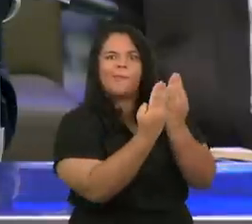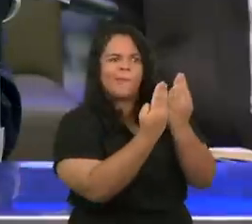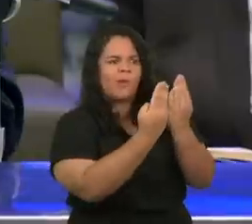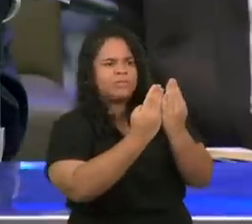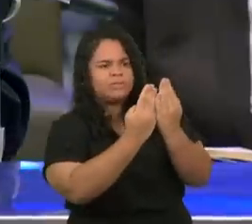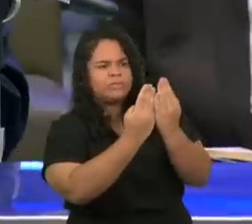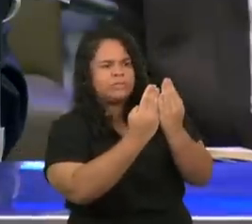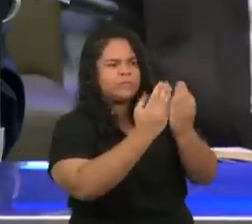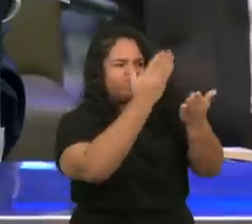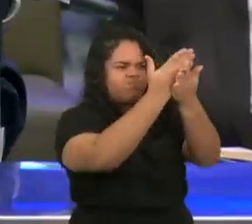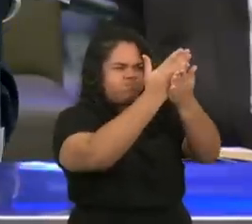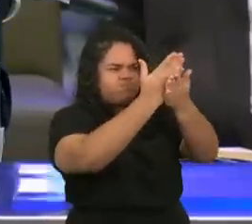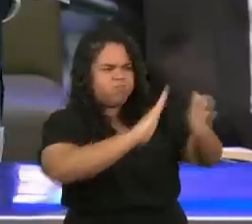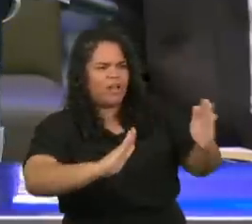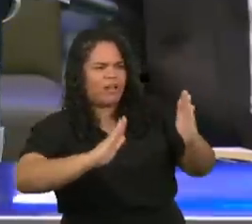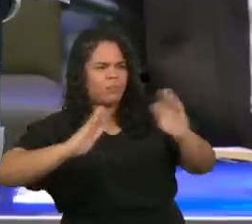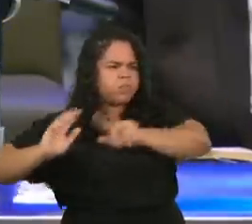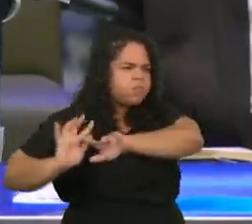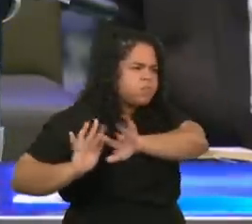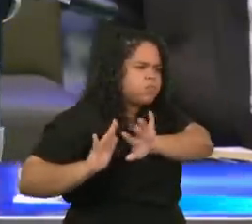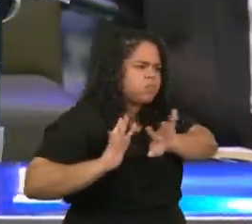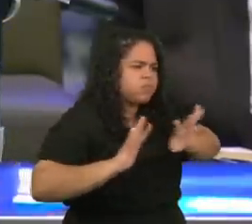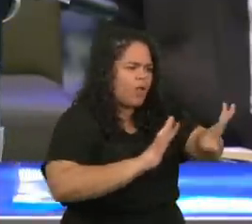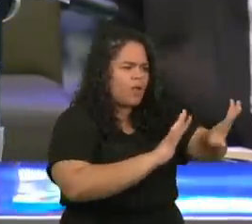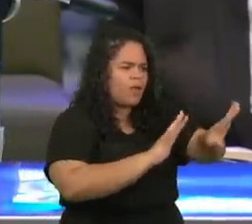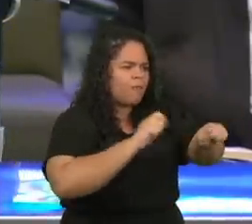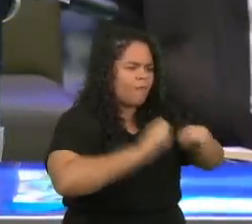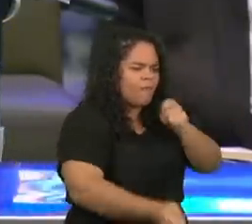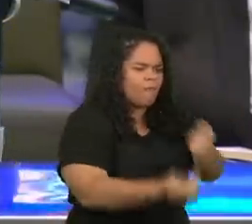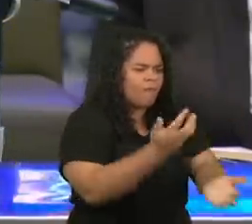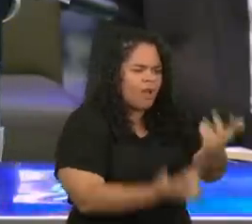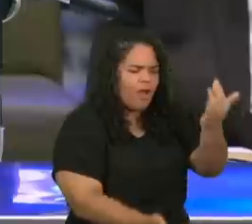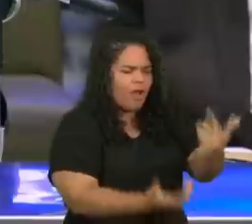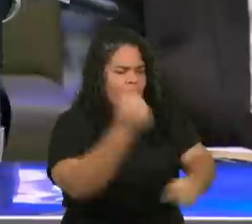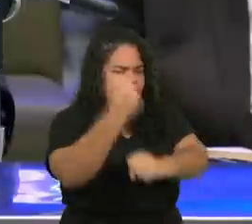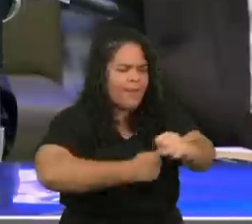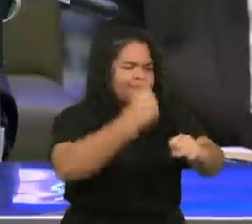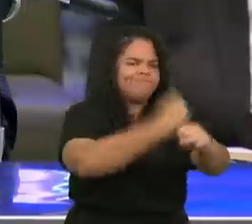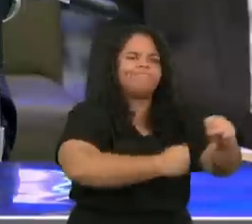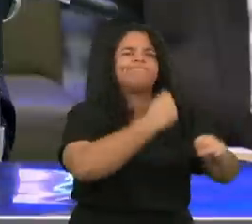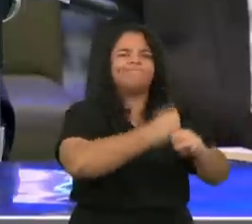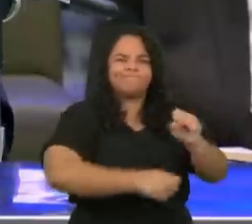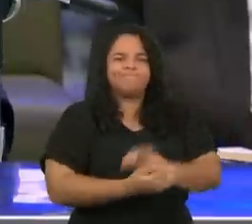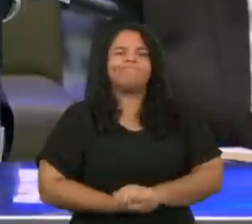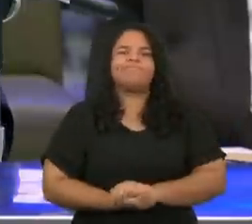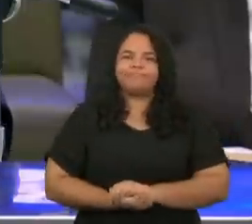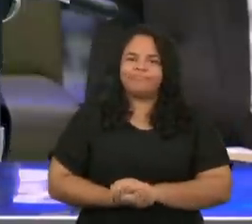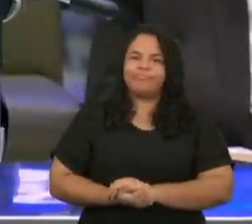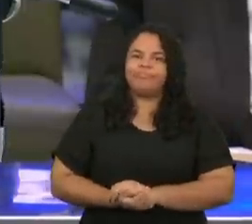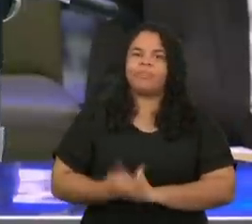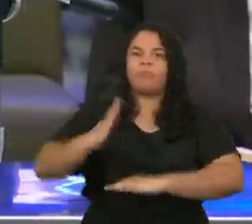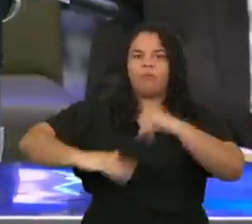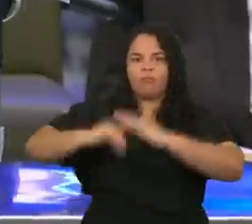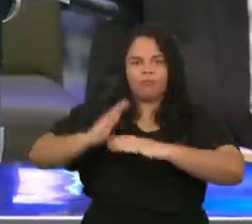e destruindo os habitantes da cidade é a responsabilidade deles era tão grande